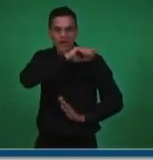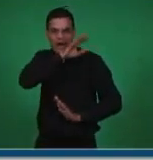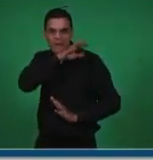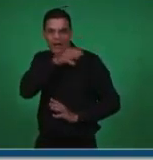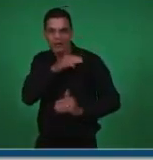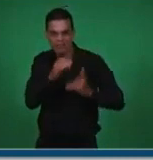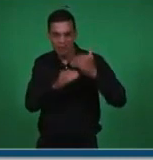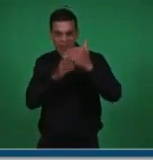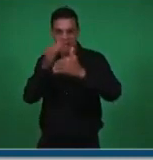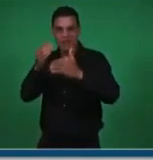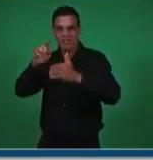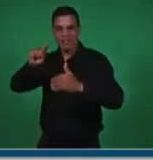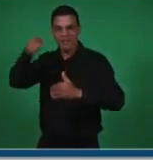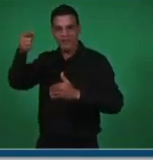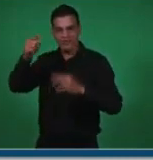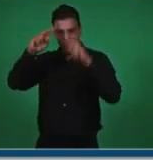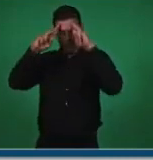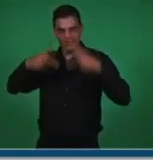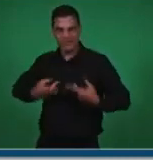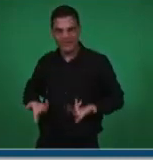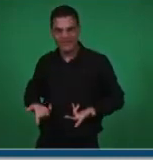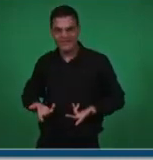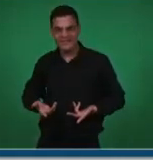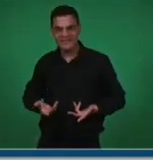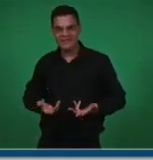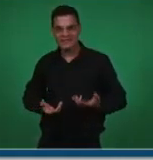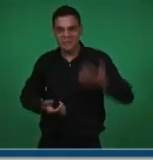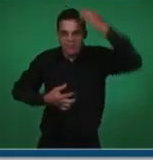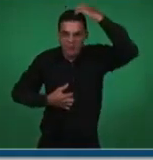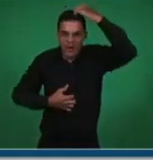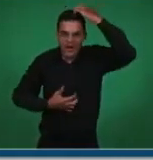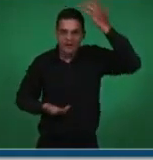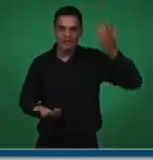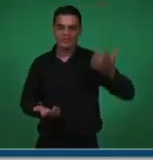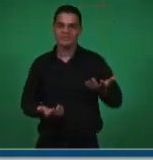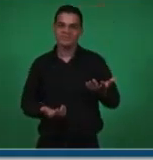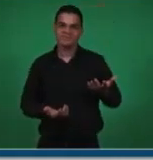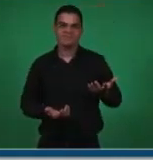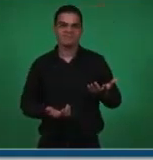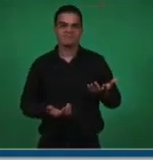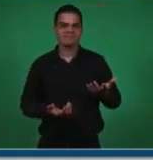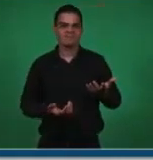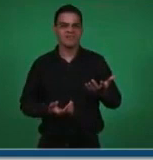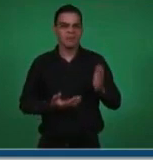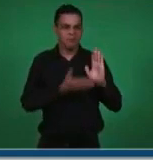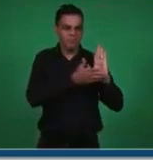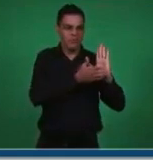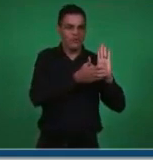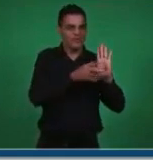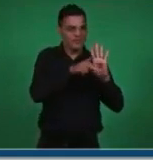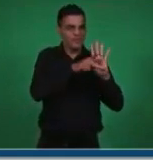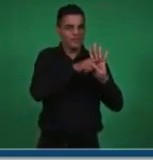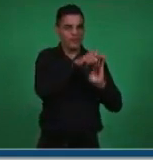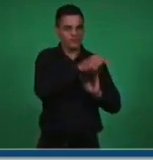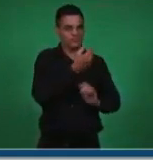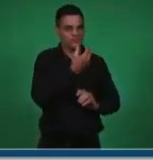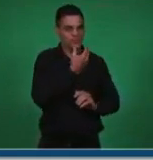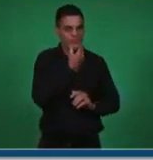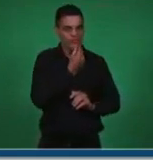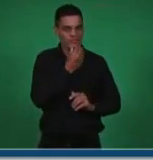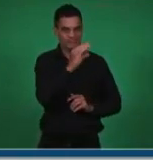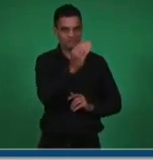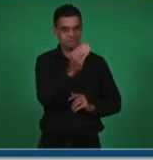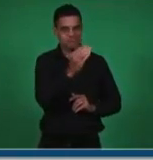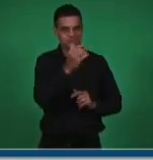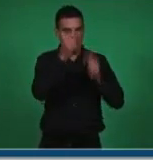Porque a proposta é justamente falar essa, né, que tanto o macaco quanto o homem, ele tem